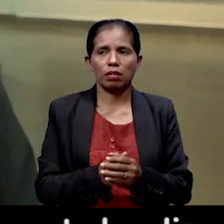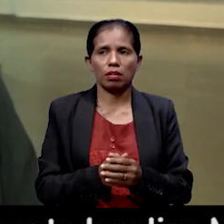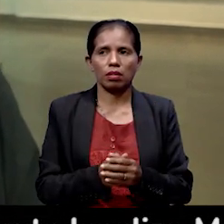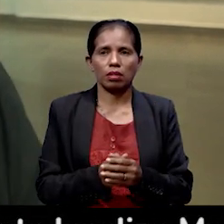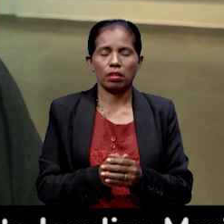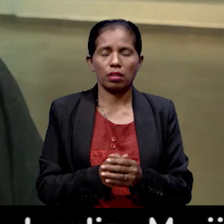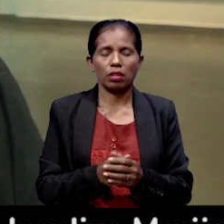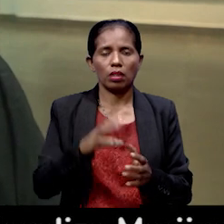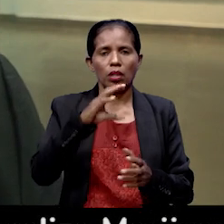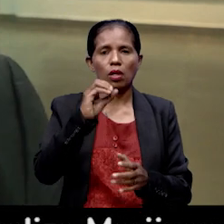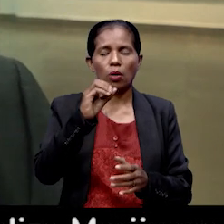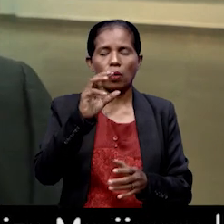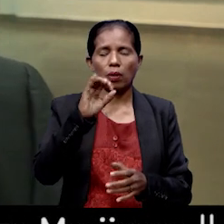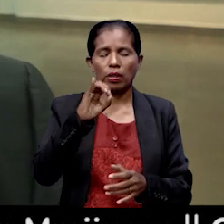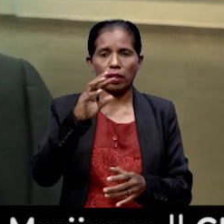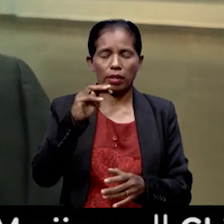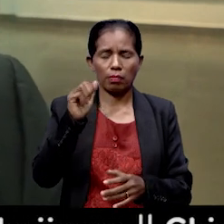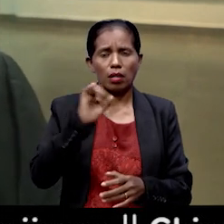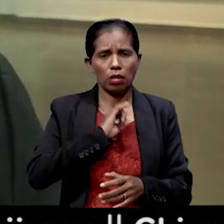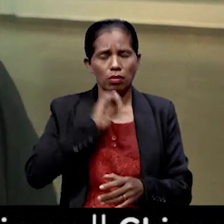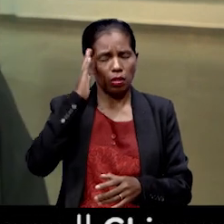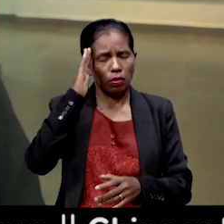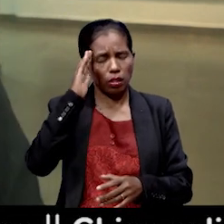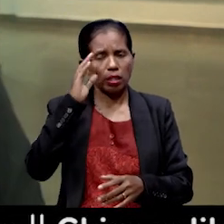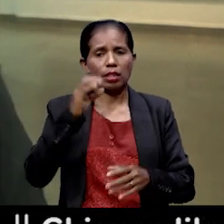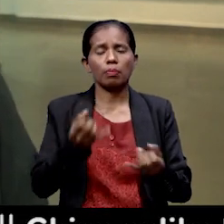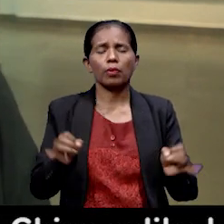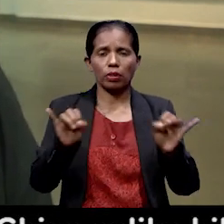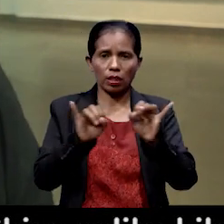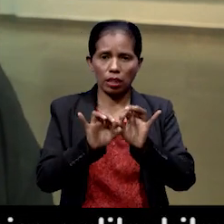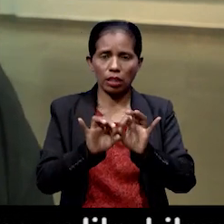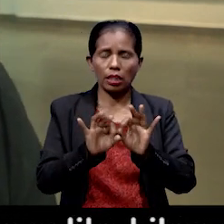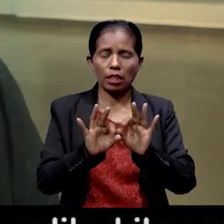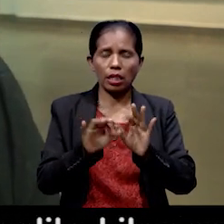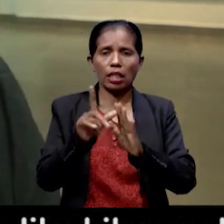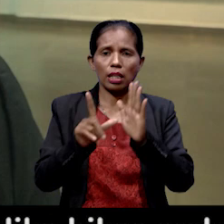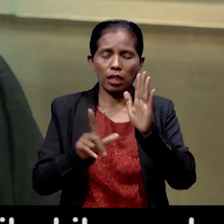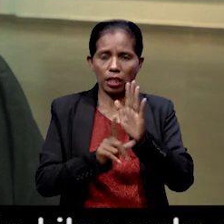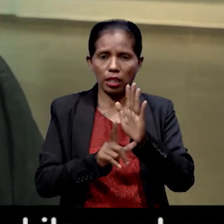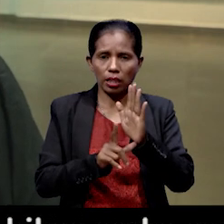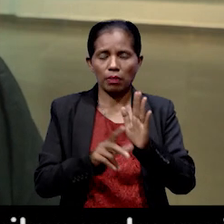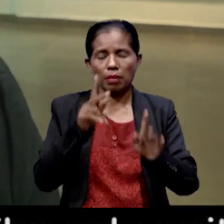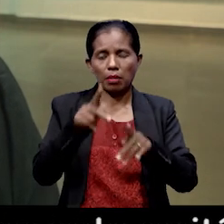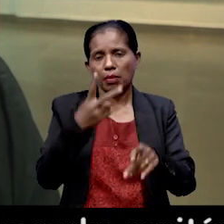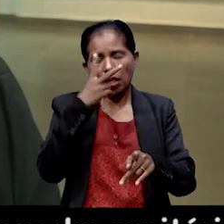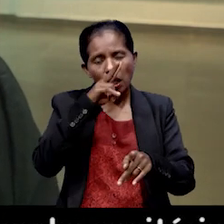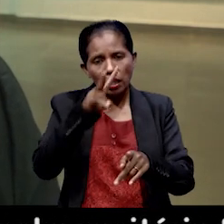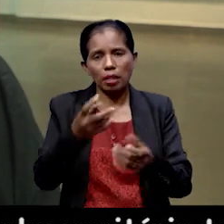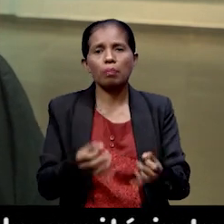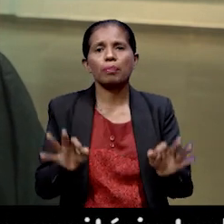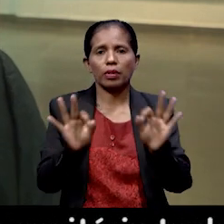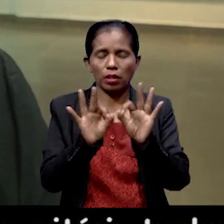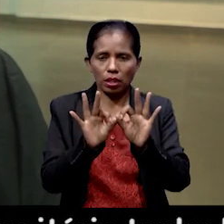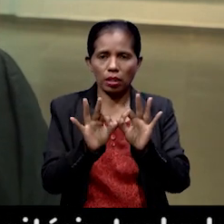de coima ou não é importante lei com a proteção de testemunhas ou não ainda temos importante para ita